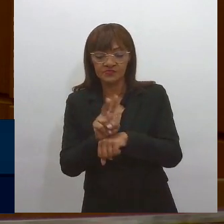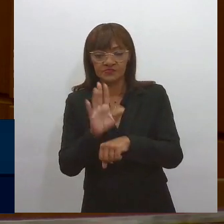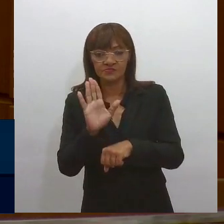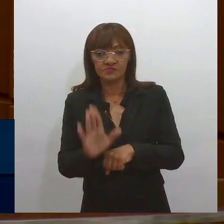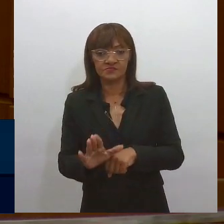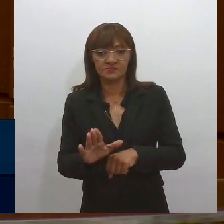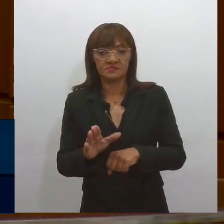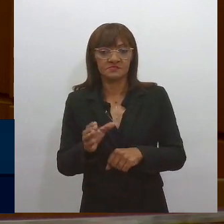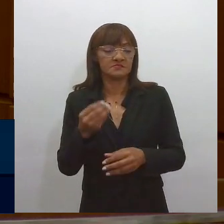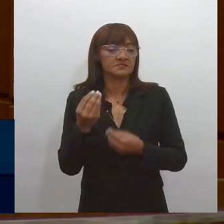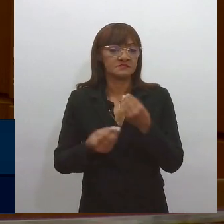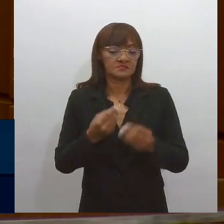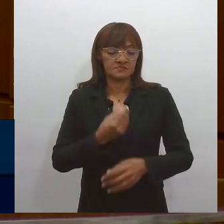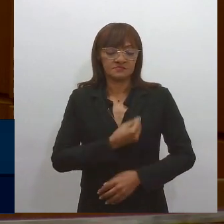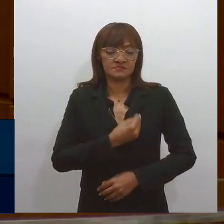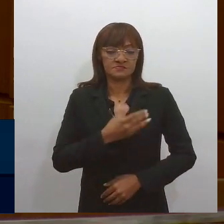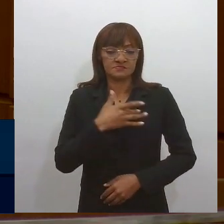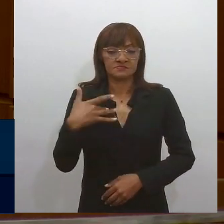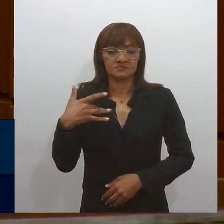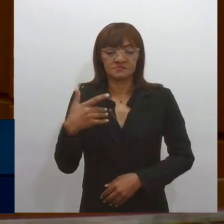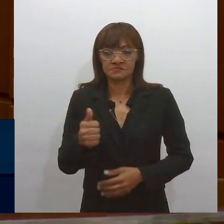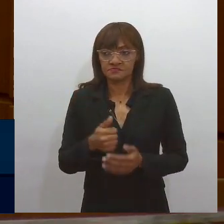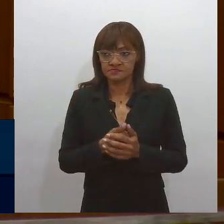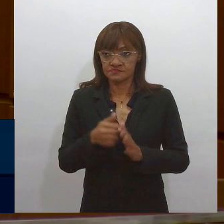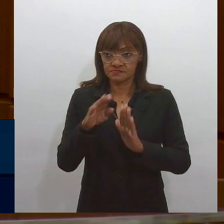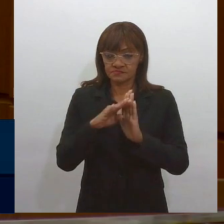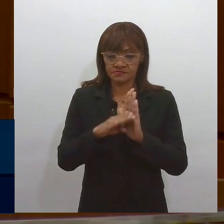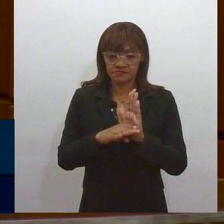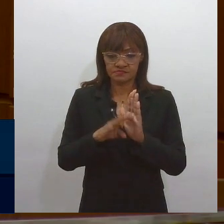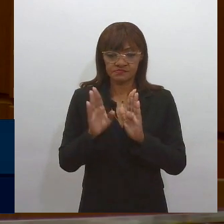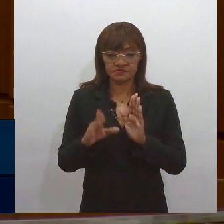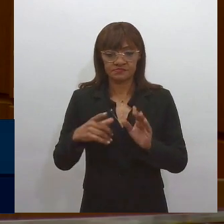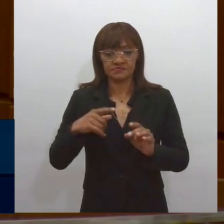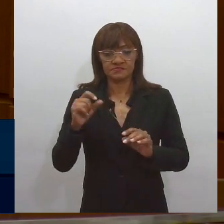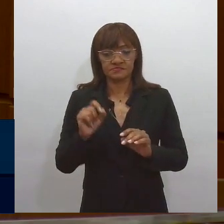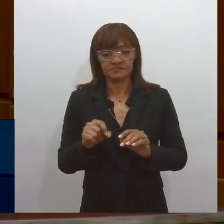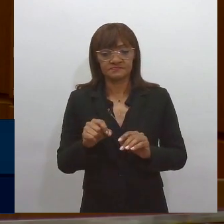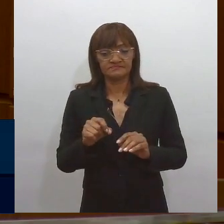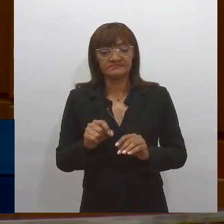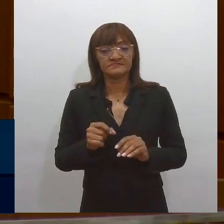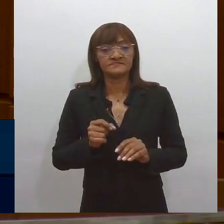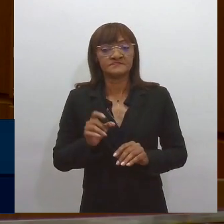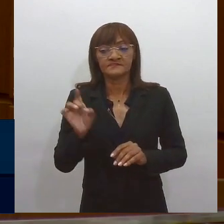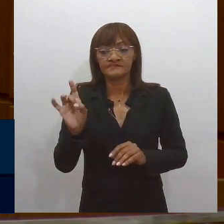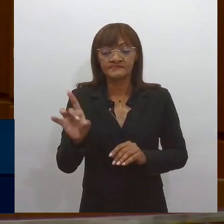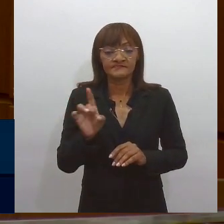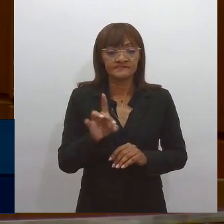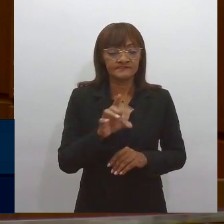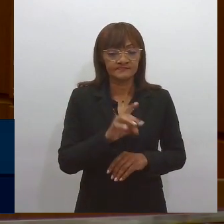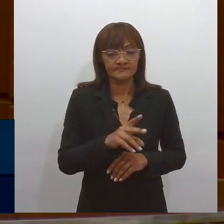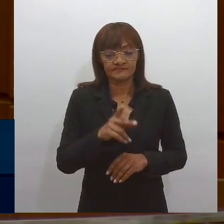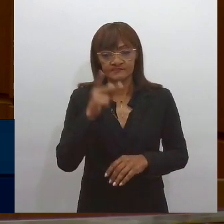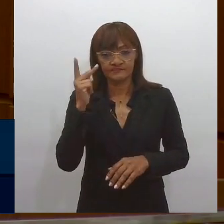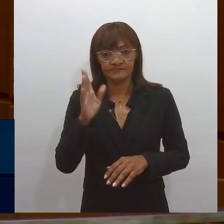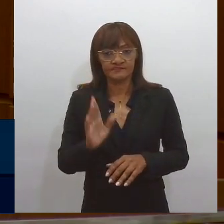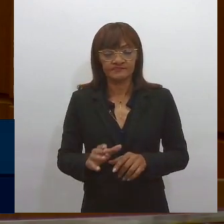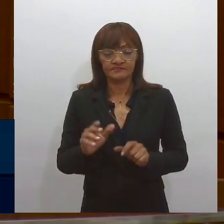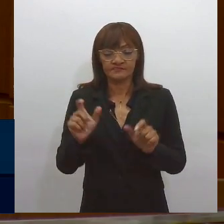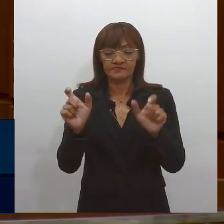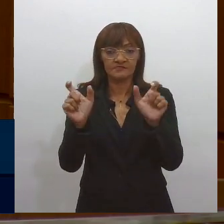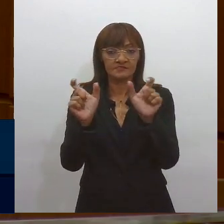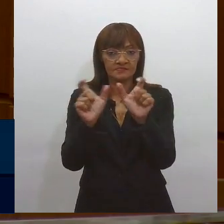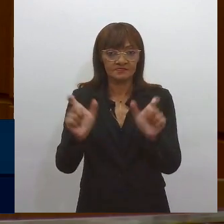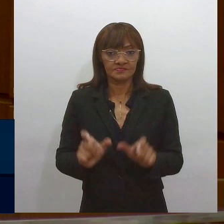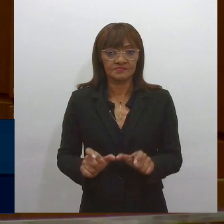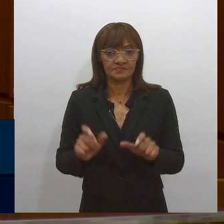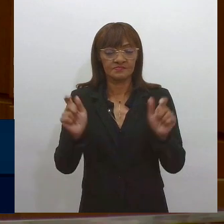programa realizados de forma personalizada e estruturadas são fundamentais para garantir o sucesso do tratamento